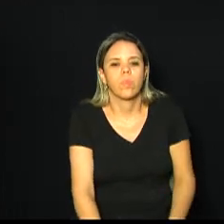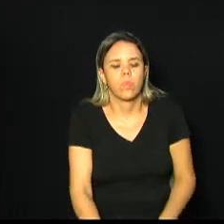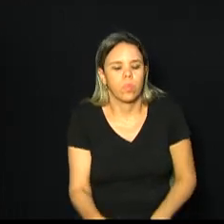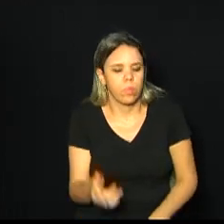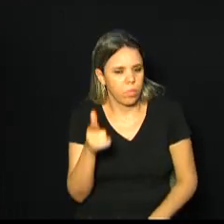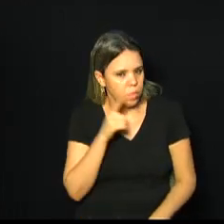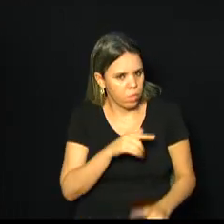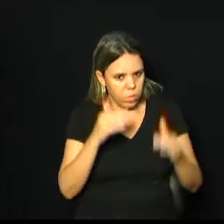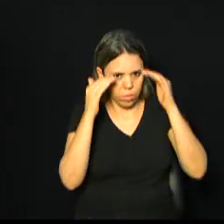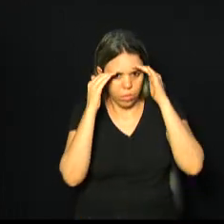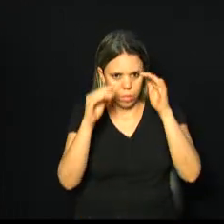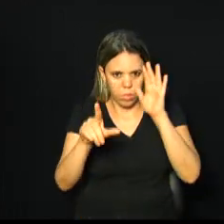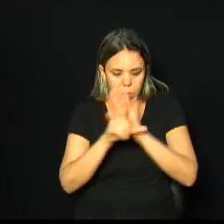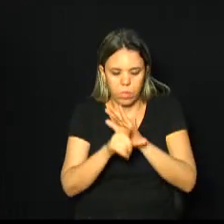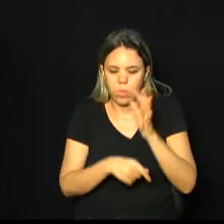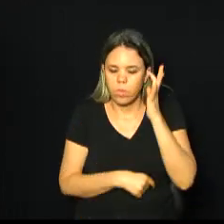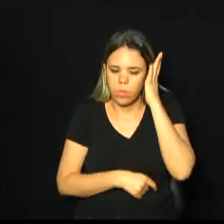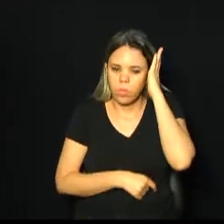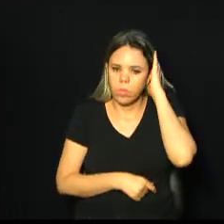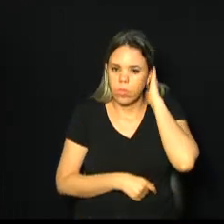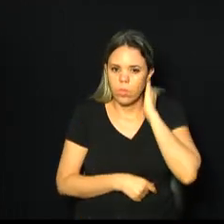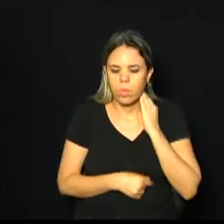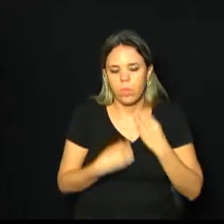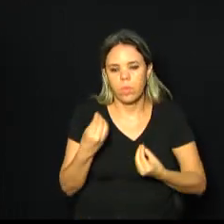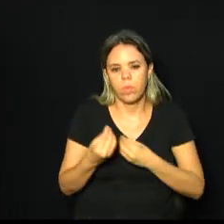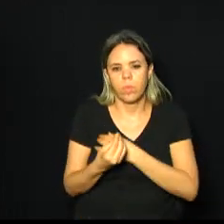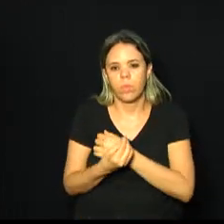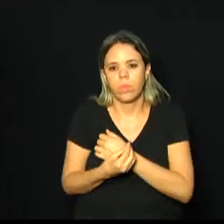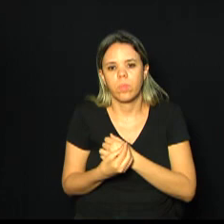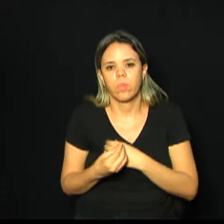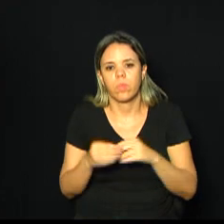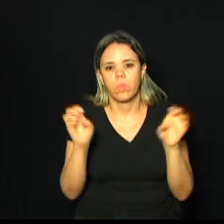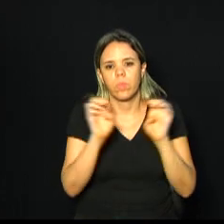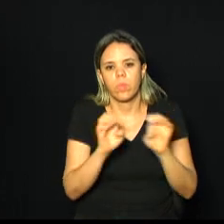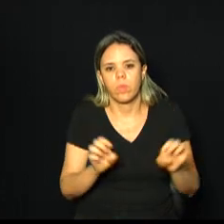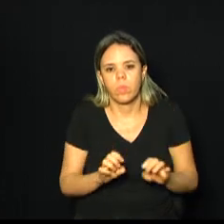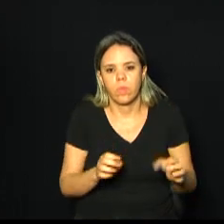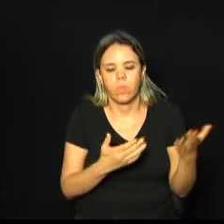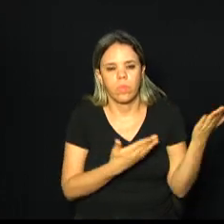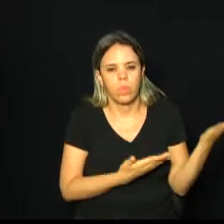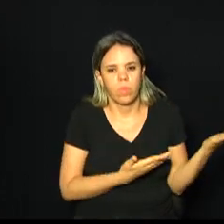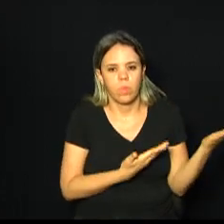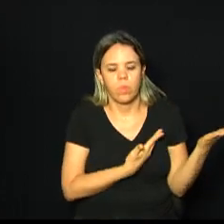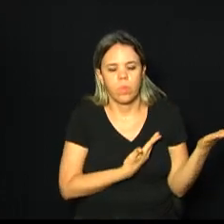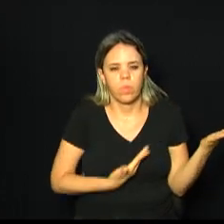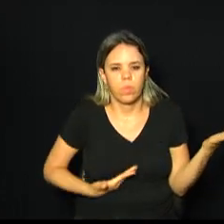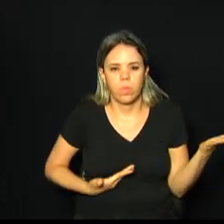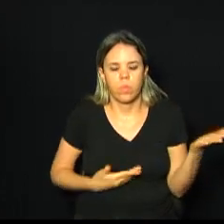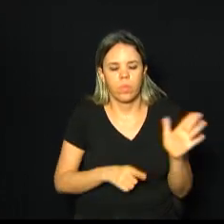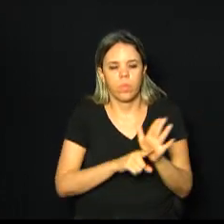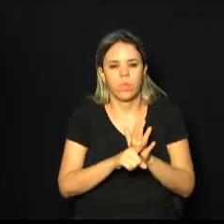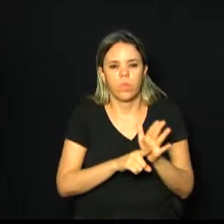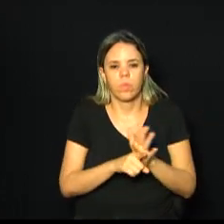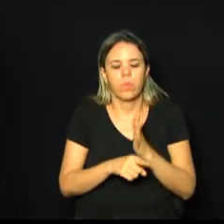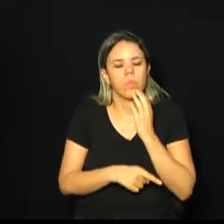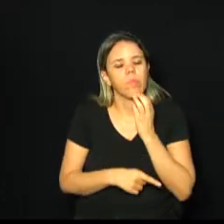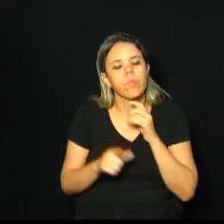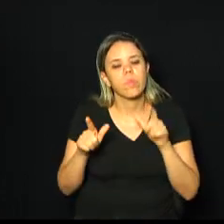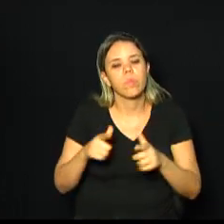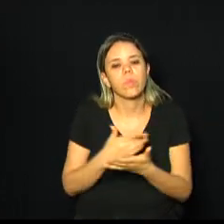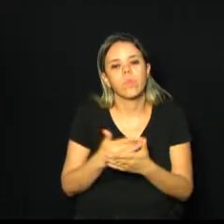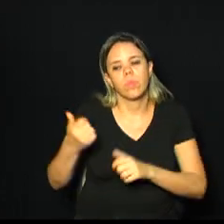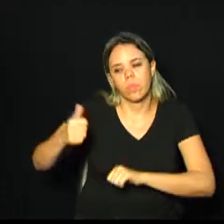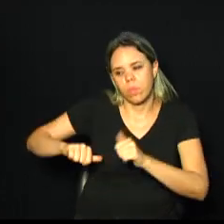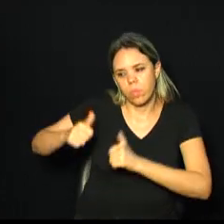consiga obedecer essa lei. Como é que eu vou estruturar essa governança de dados? Por onde vai